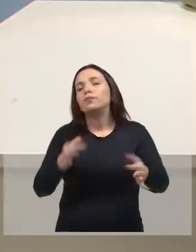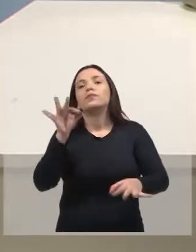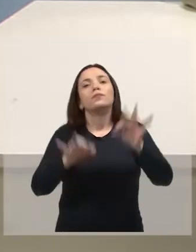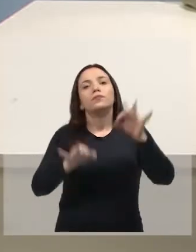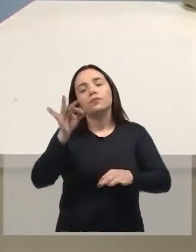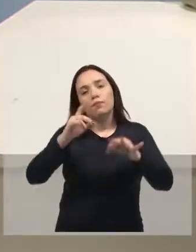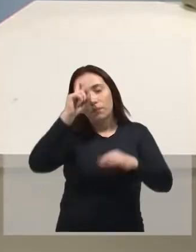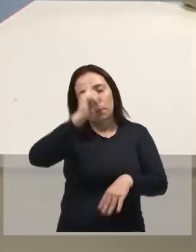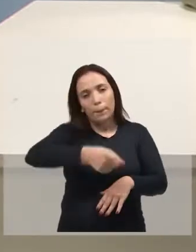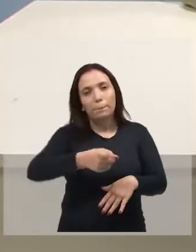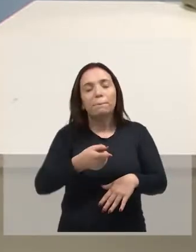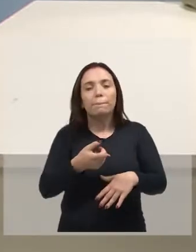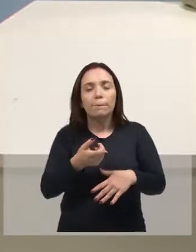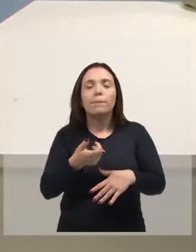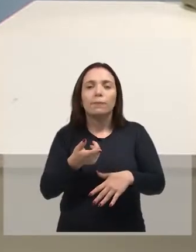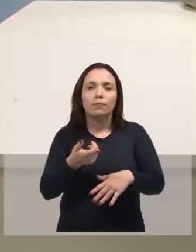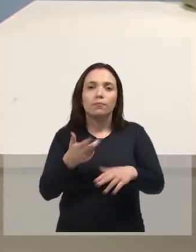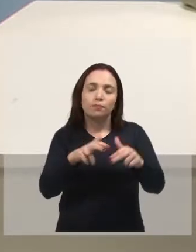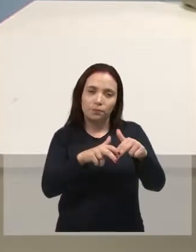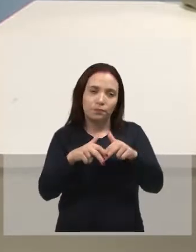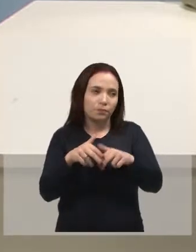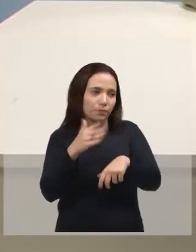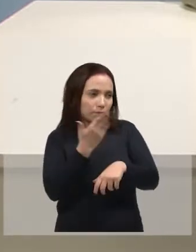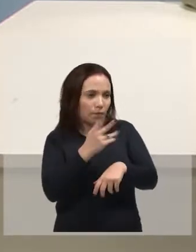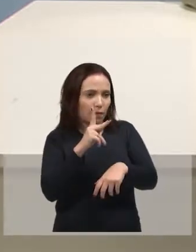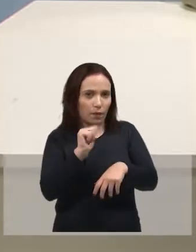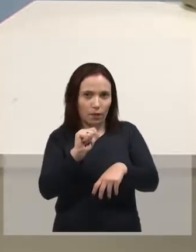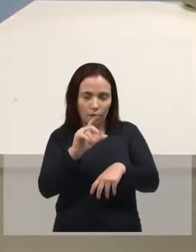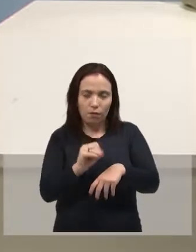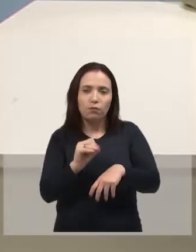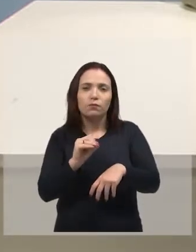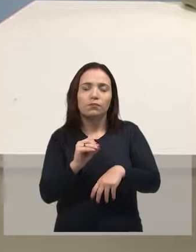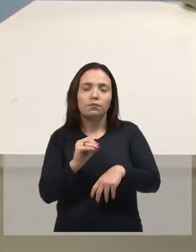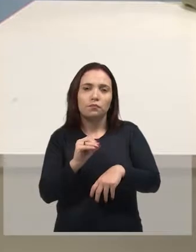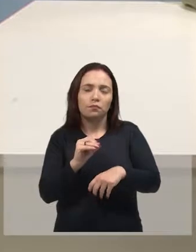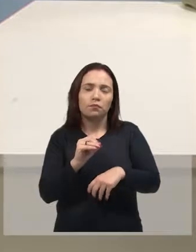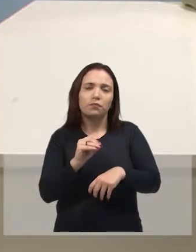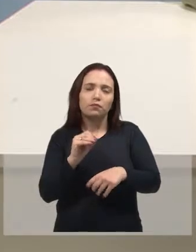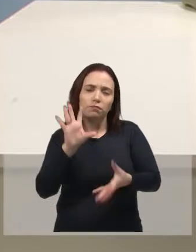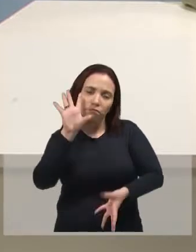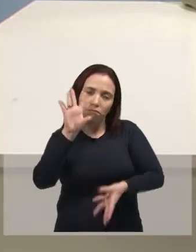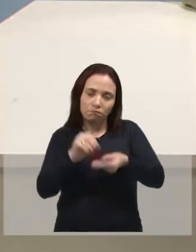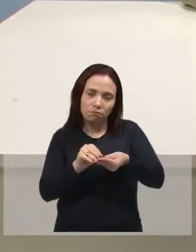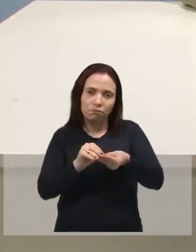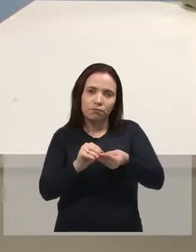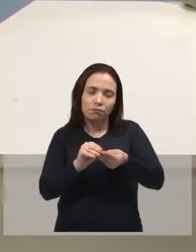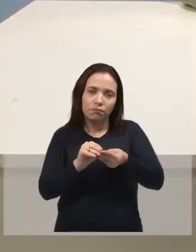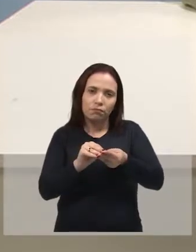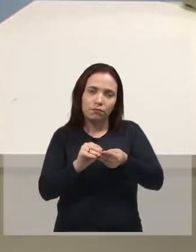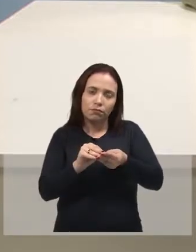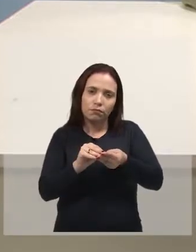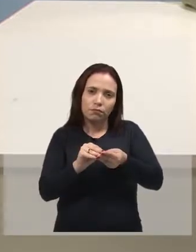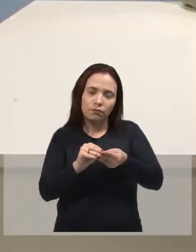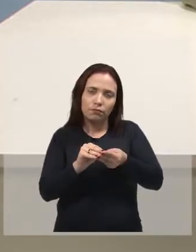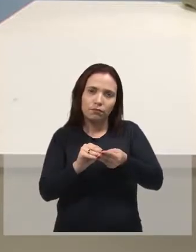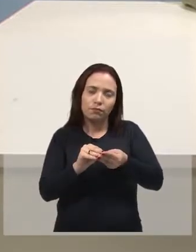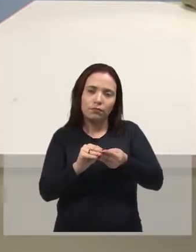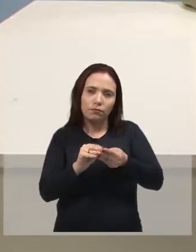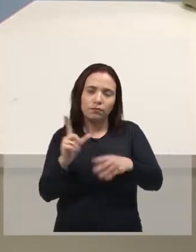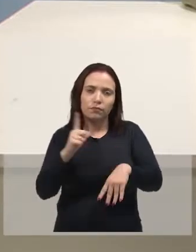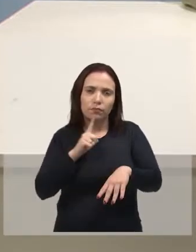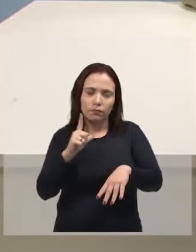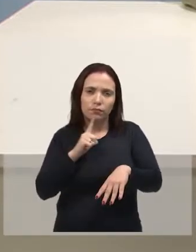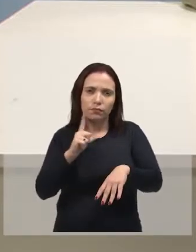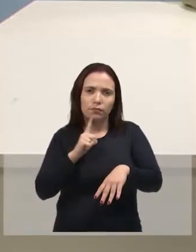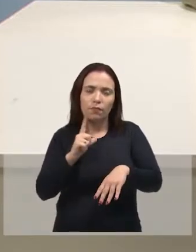juridicamente. Onde é que eu quero chegar, Paulo? Bem objetivamente, é uma grande